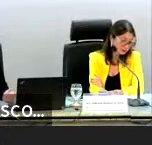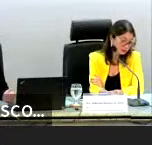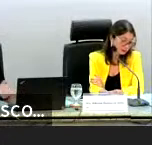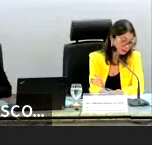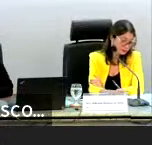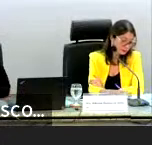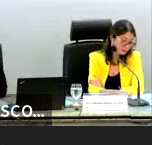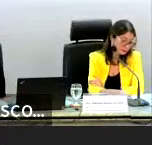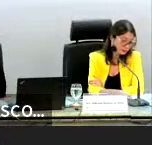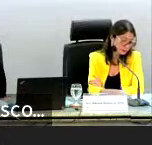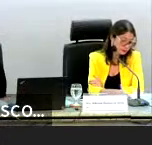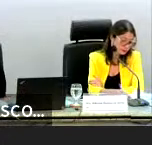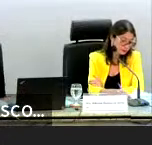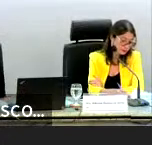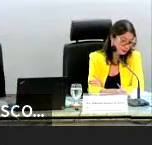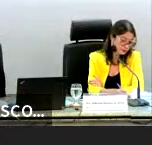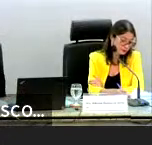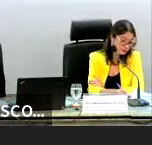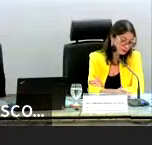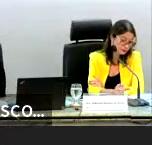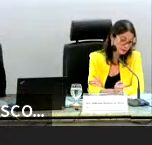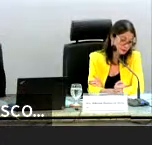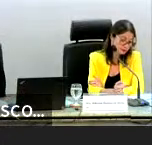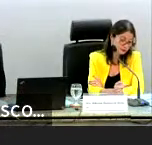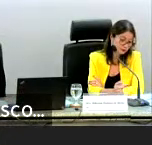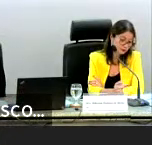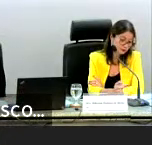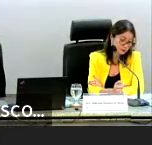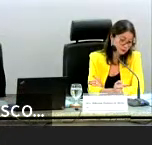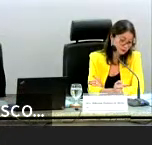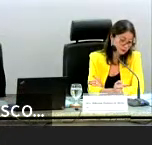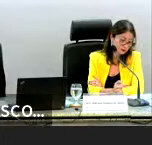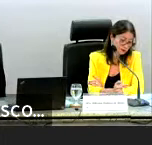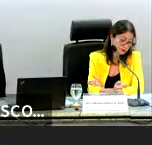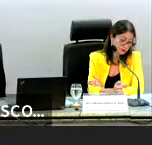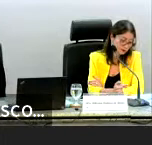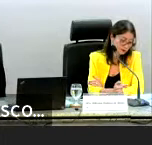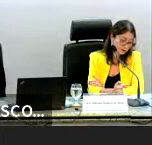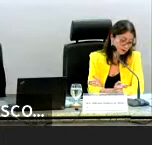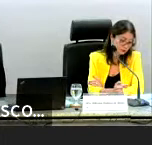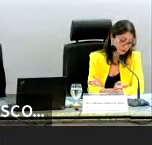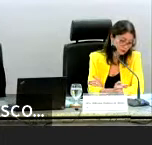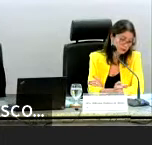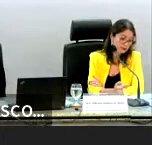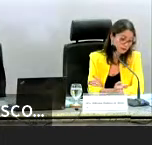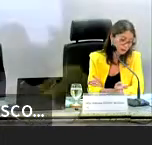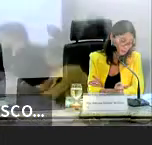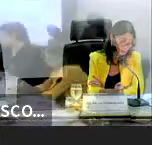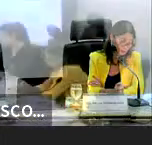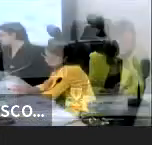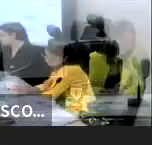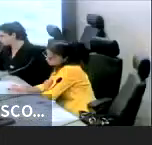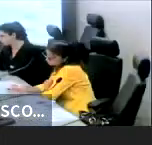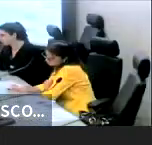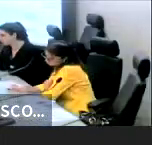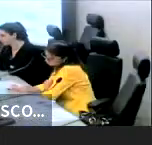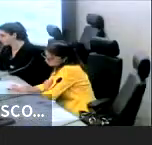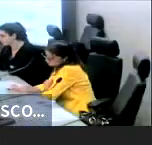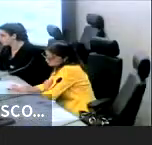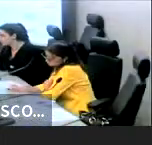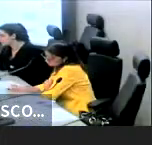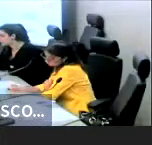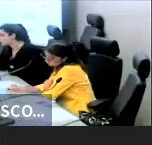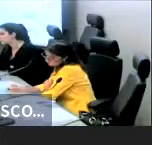sistema de justiça, a gente viu que houve uma redução, então olha que curioso, por um lado houve um aumento da demanda para o atendimento das mulheres nos centros de